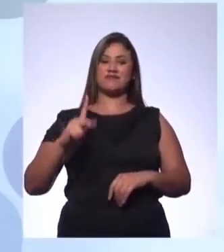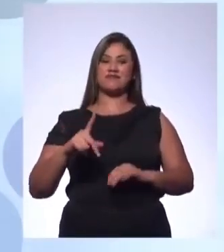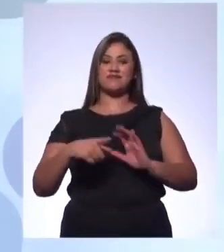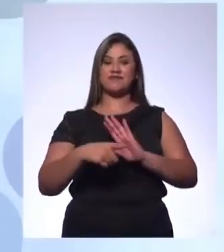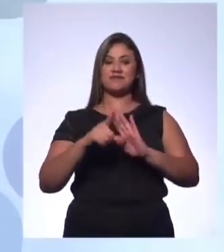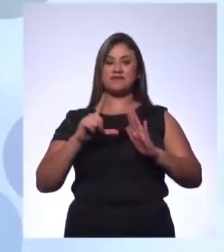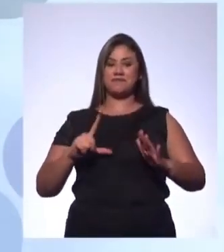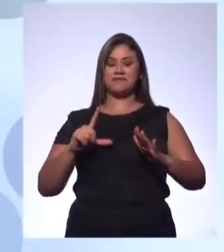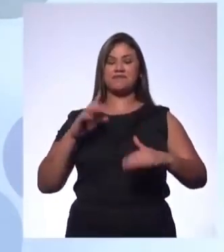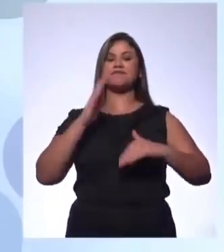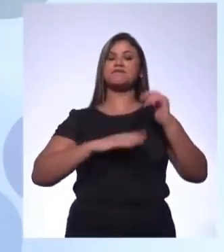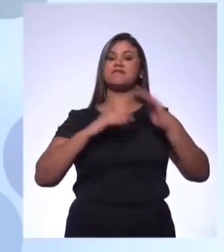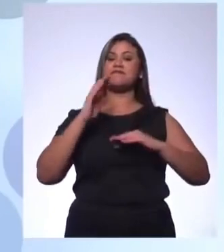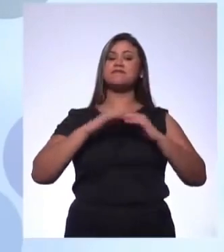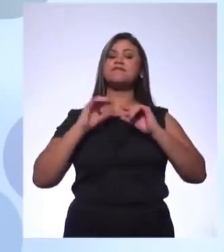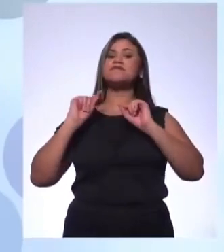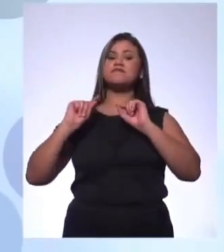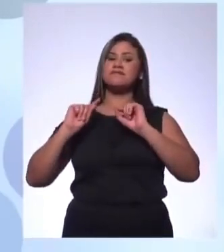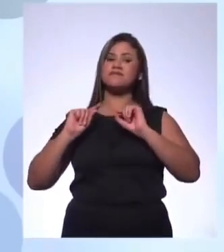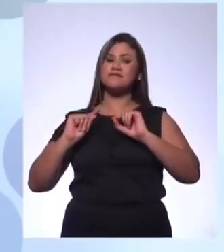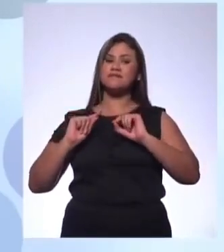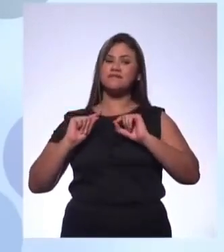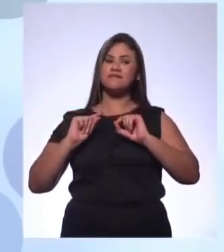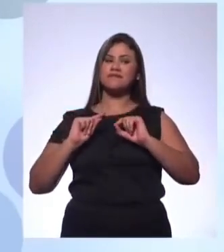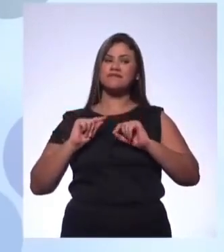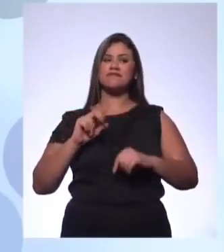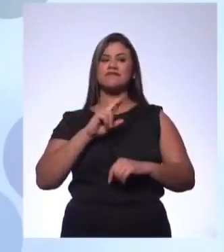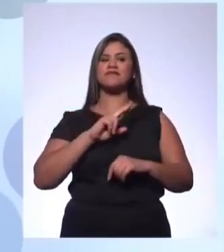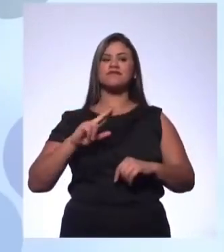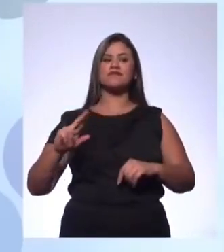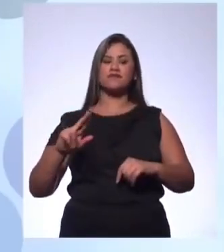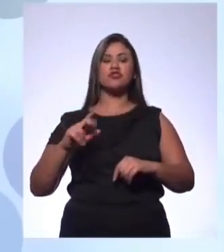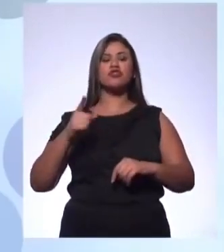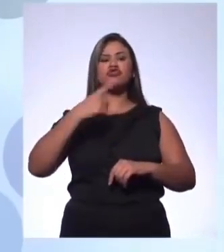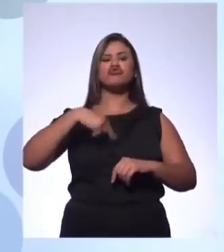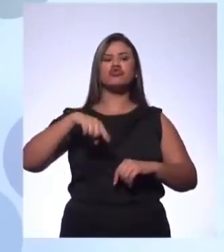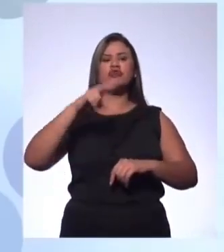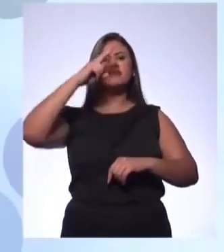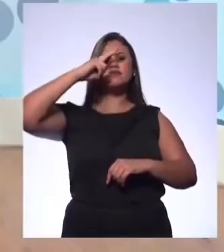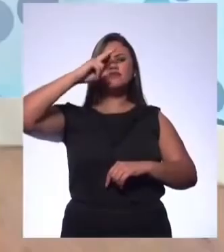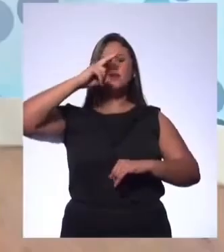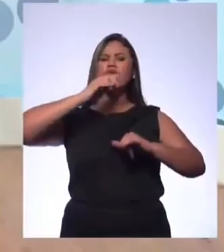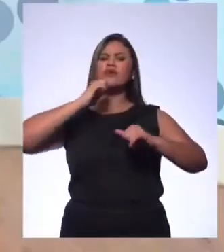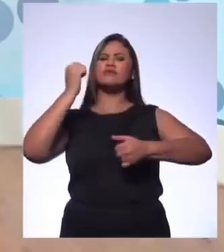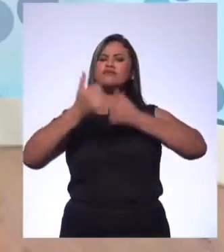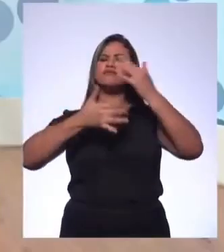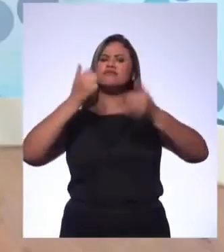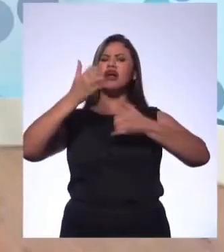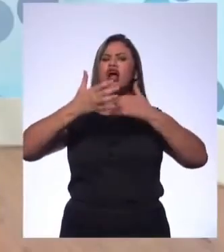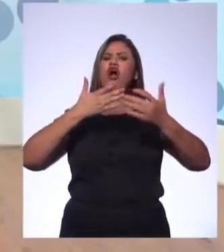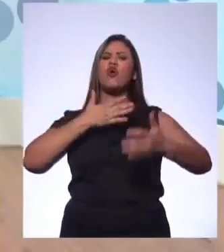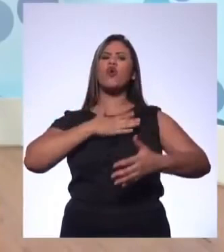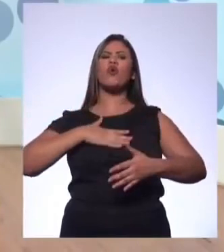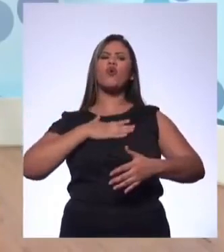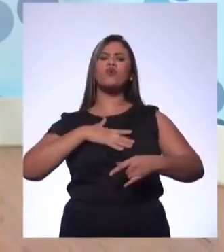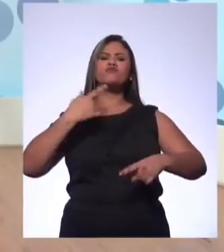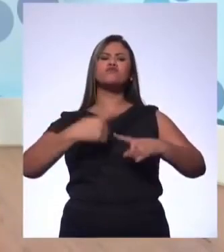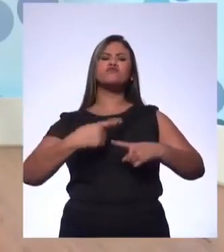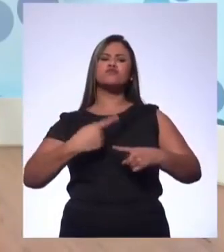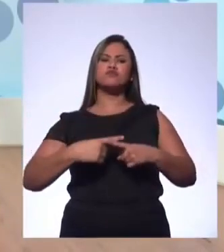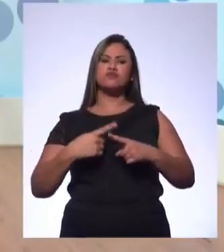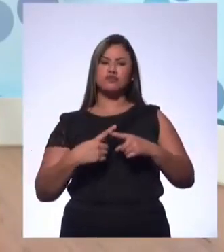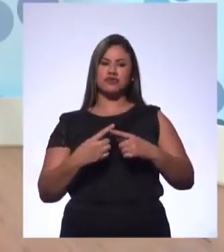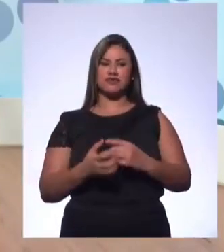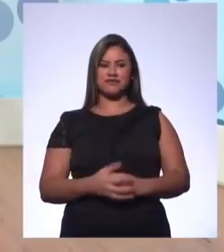começarmos a aula, quais habilidades que vamos mobilizar hoje na aula com o nome Por que gostamos Isso. tanto de contar Por histórias? que gostamos tanto